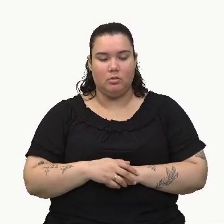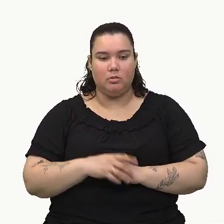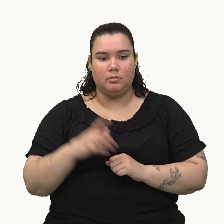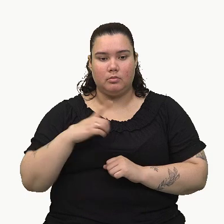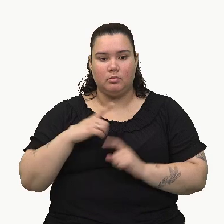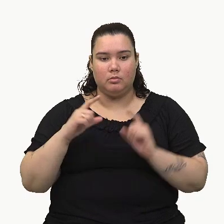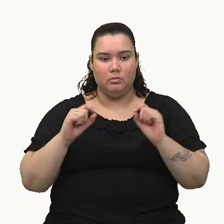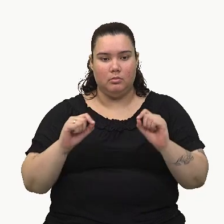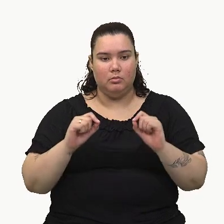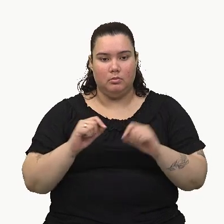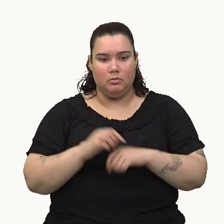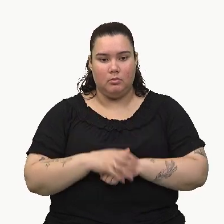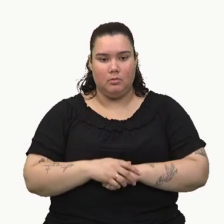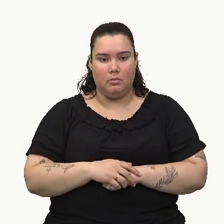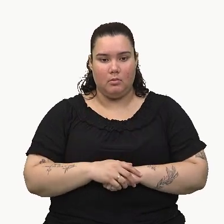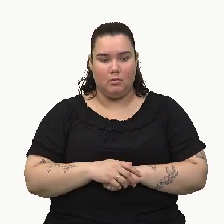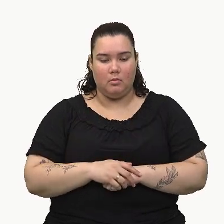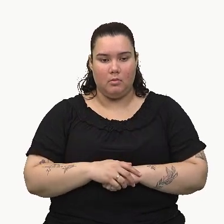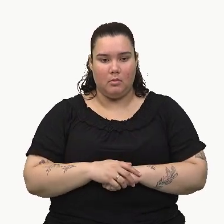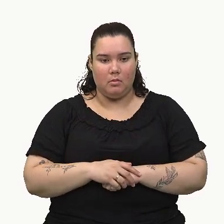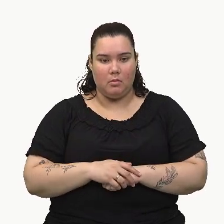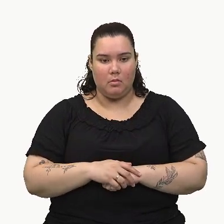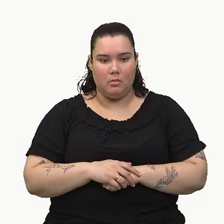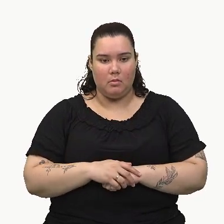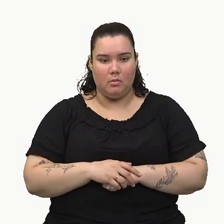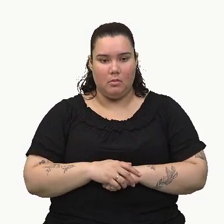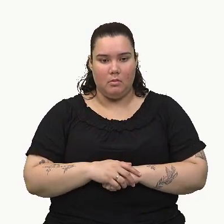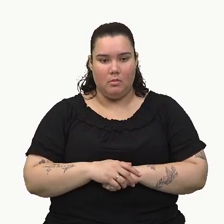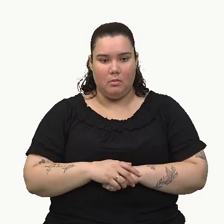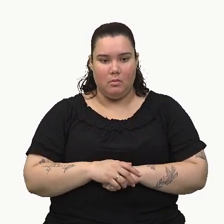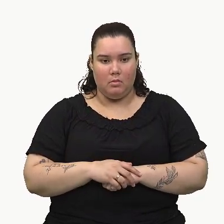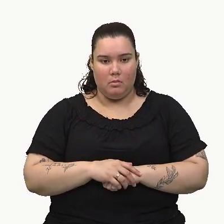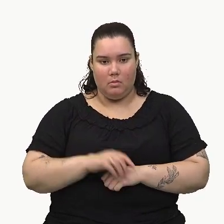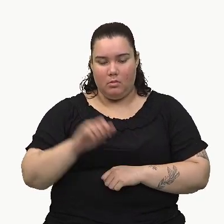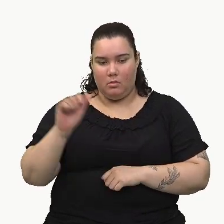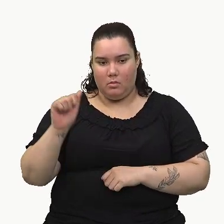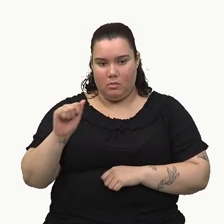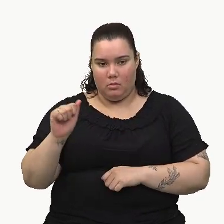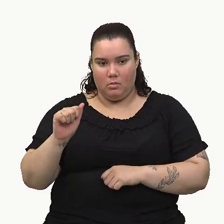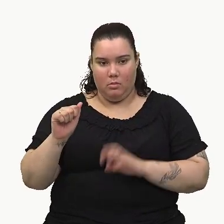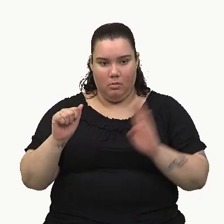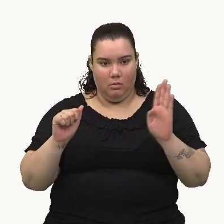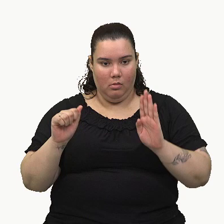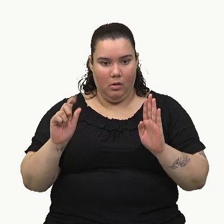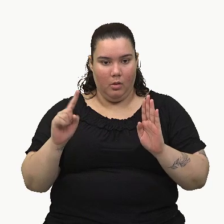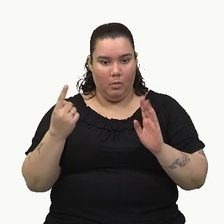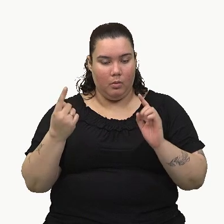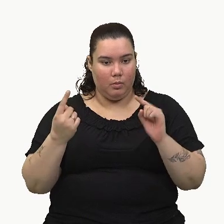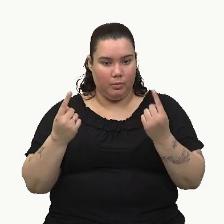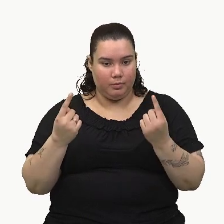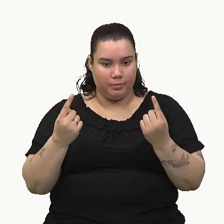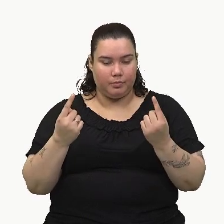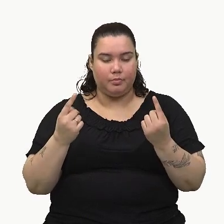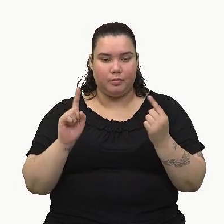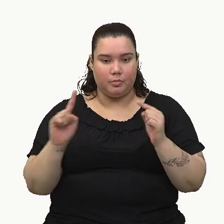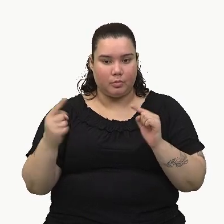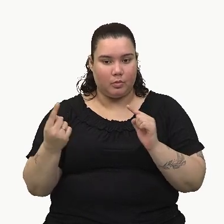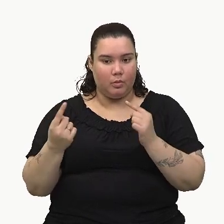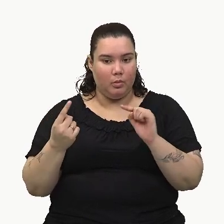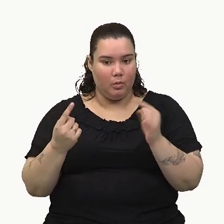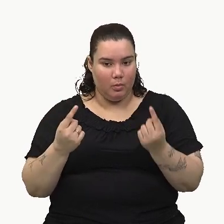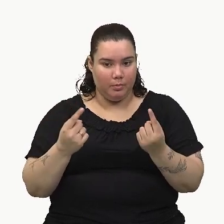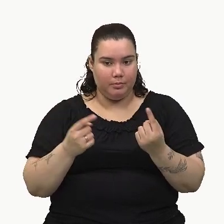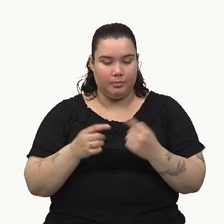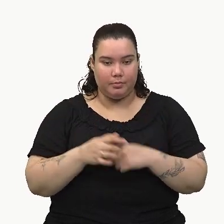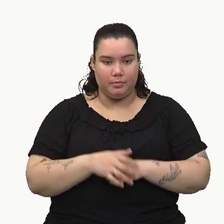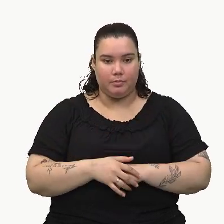ó. Eu tenho aqui o A com expoente 1, o B com expoente 1, B com expoente 1,